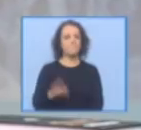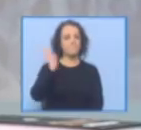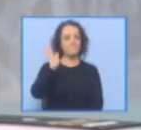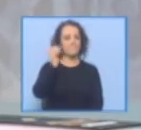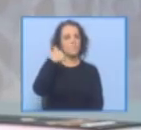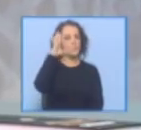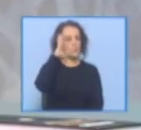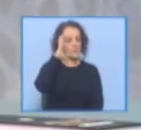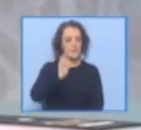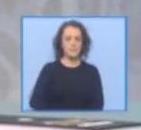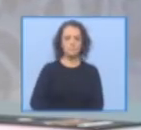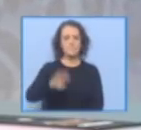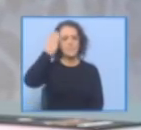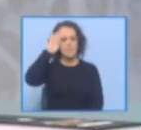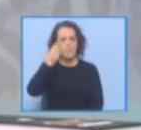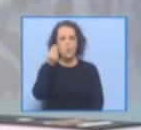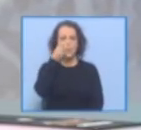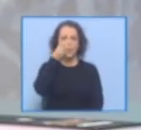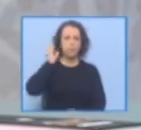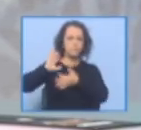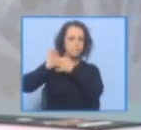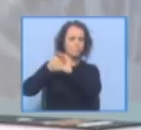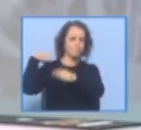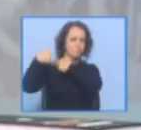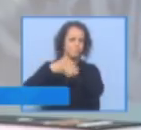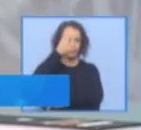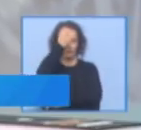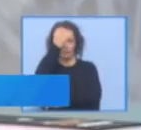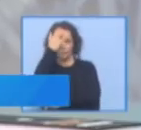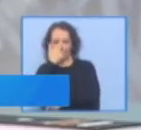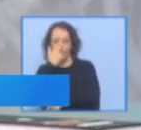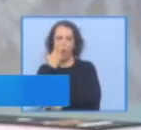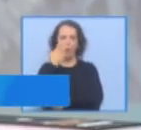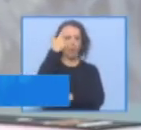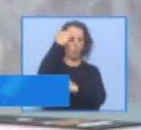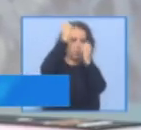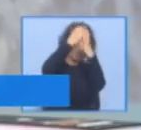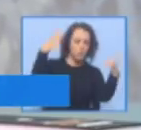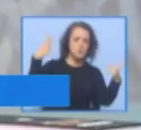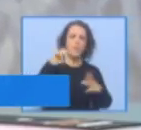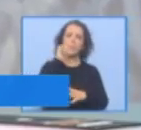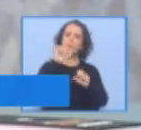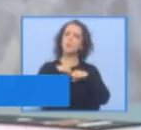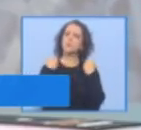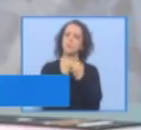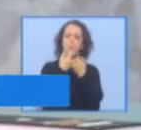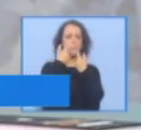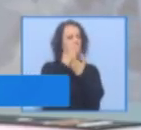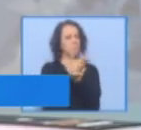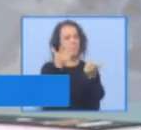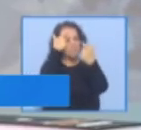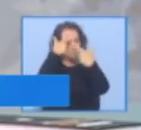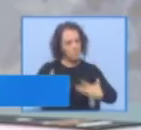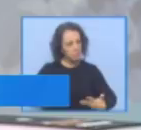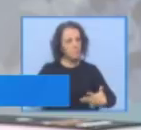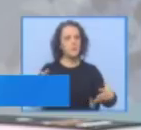Olá, muito boa tarde. Saberes, correntes da história, ideologias ou tendências sociais apresentadas de uma forma inesperada, pela